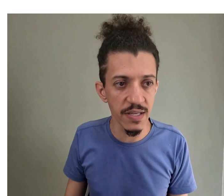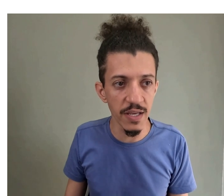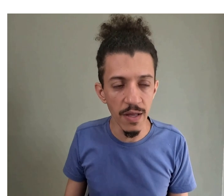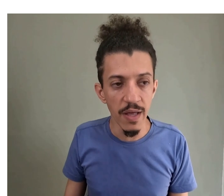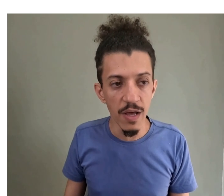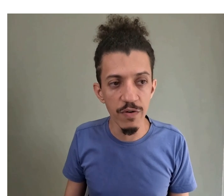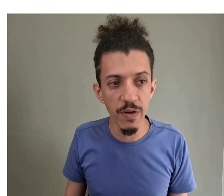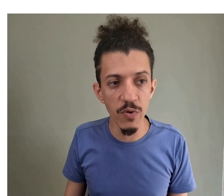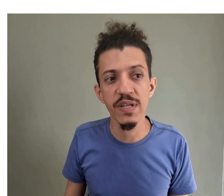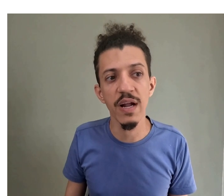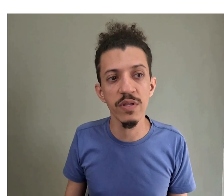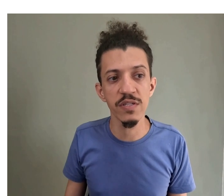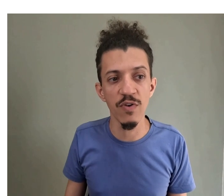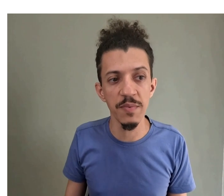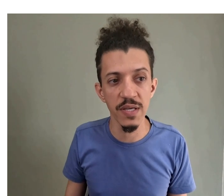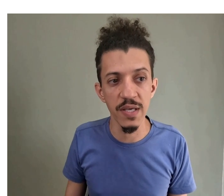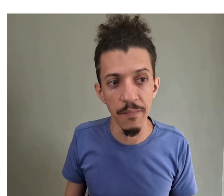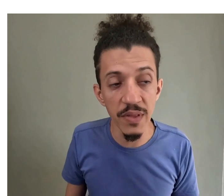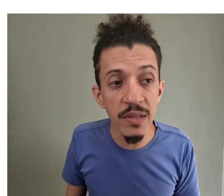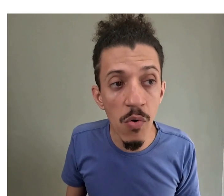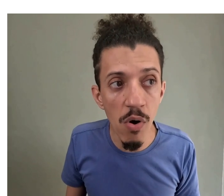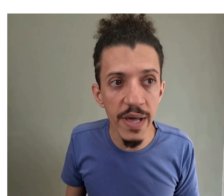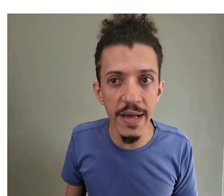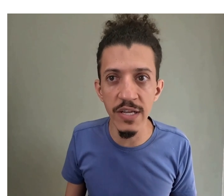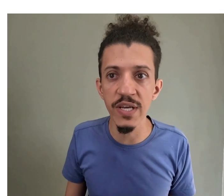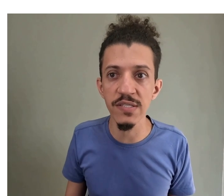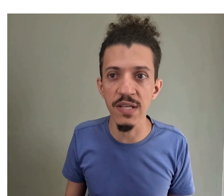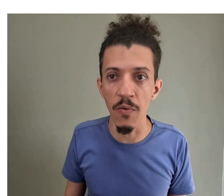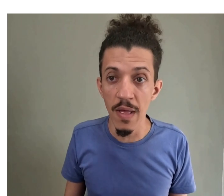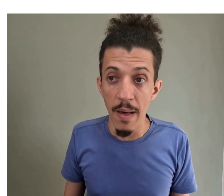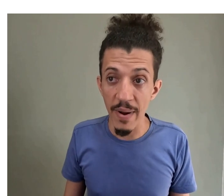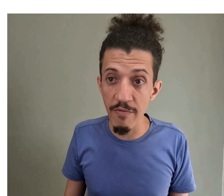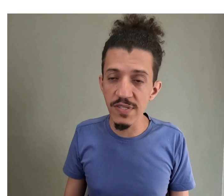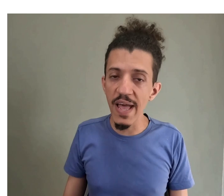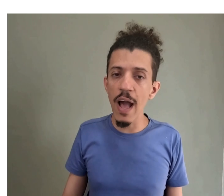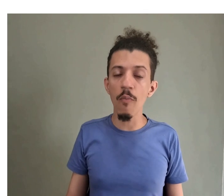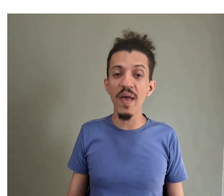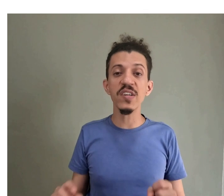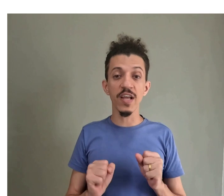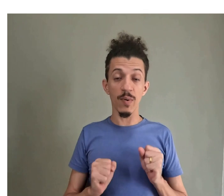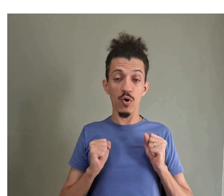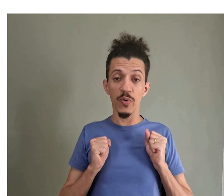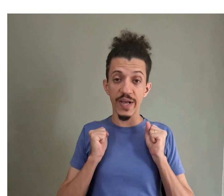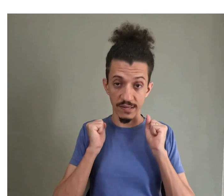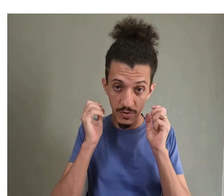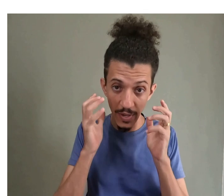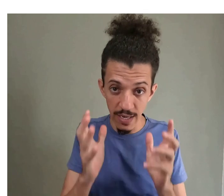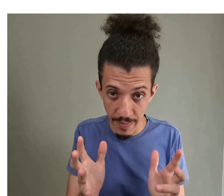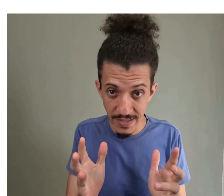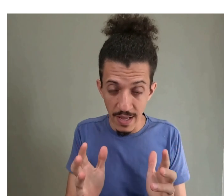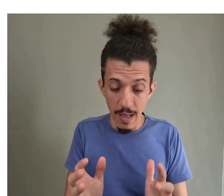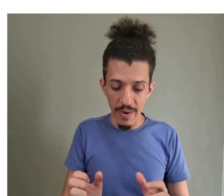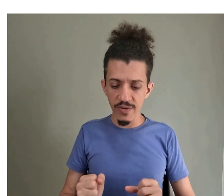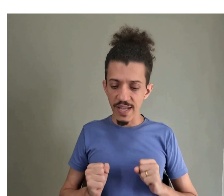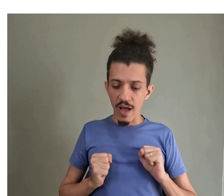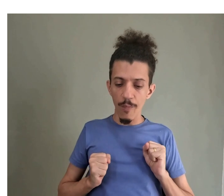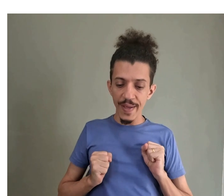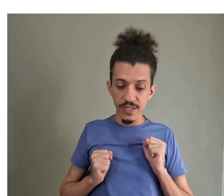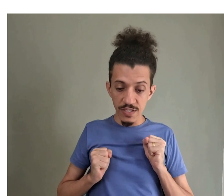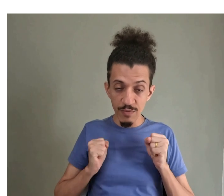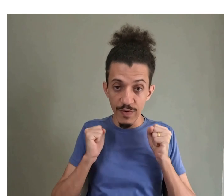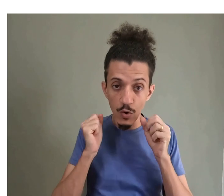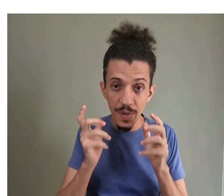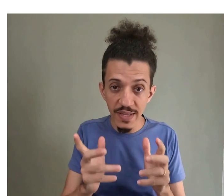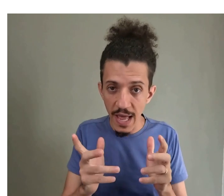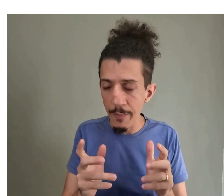frases aqui, eu vou demonstrar outras formas aqui. Então, qual que é a grande questão? Para você realmente ter uma comunicação em Libras, para você realmente